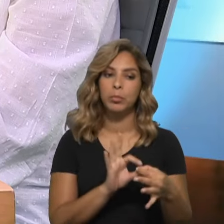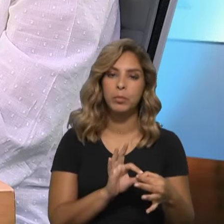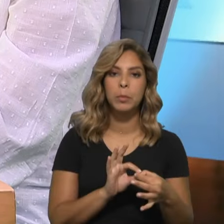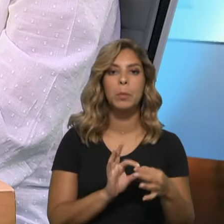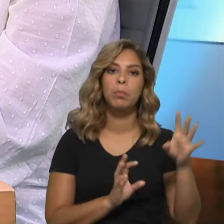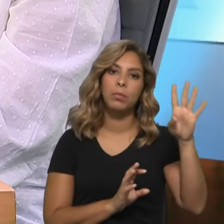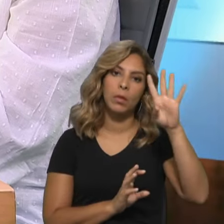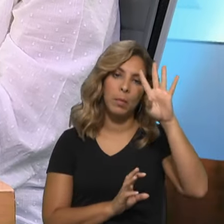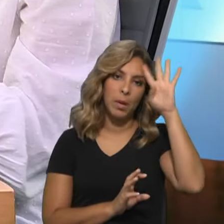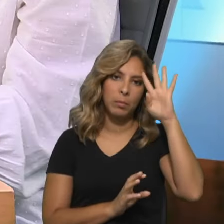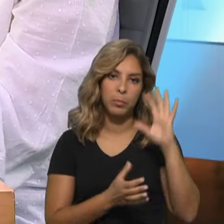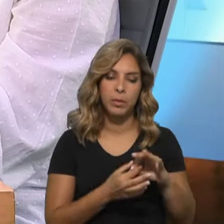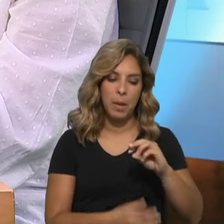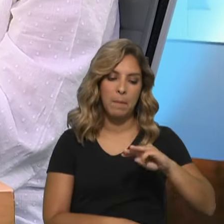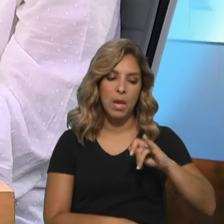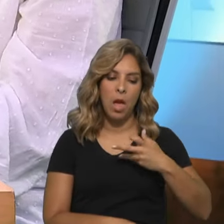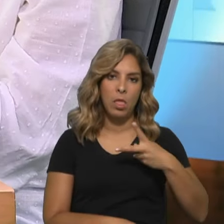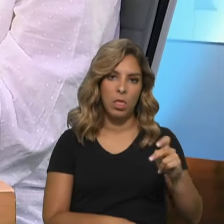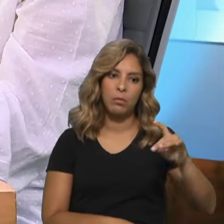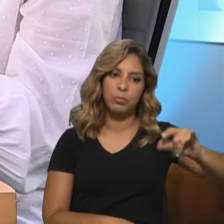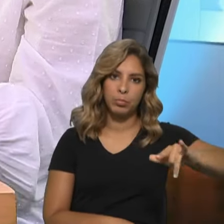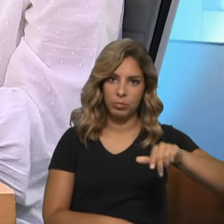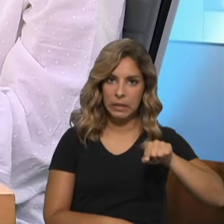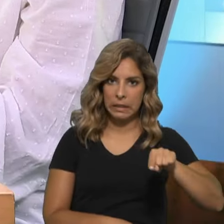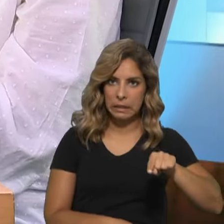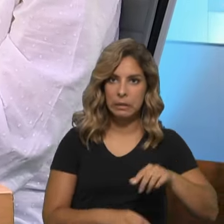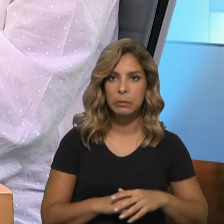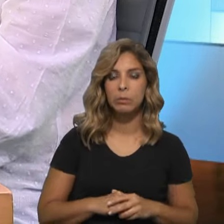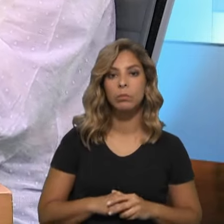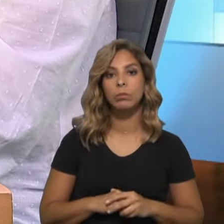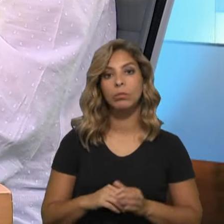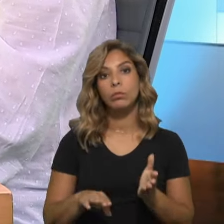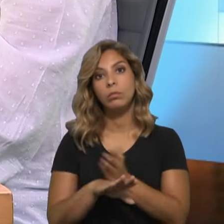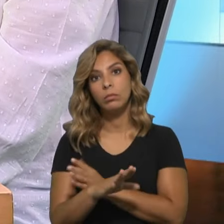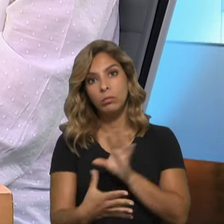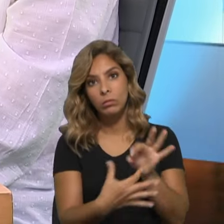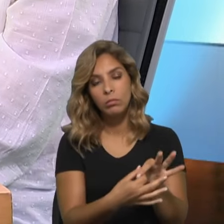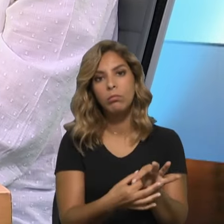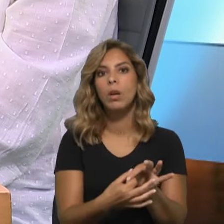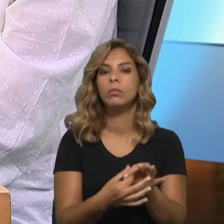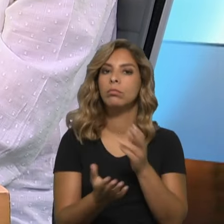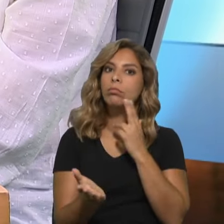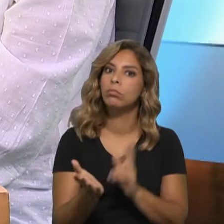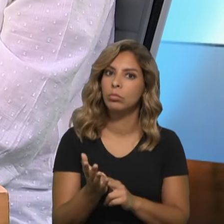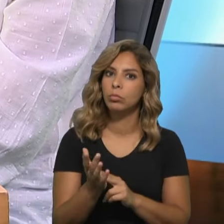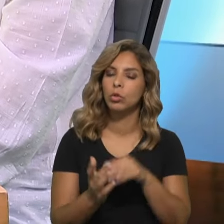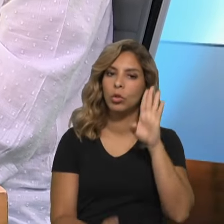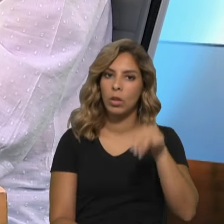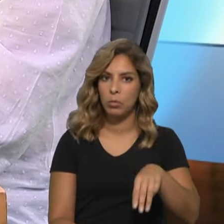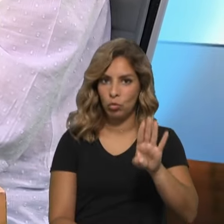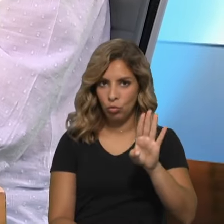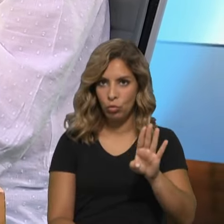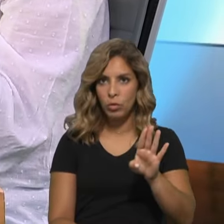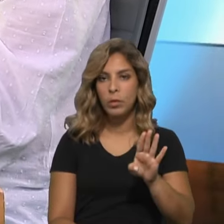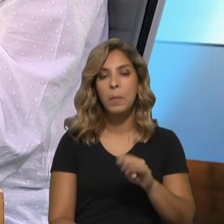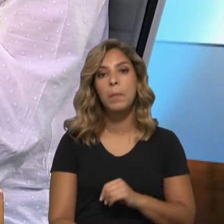voluntários portanto no geral a nossa estratégia vem um bocadinho antes mas liga completamente com com a Jornada Mundial da Juventude